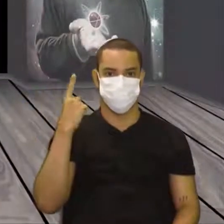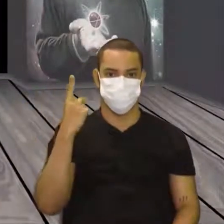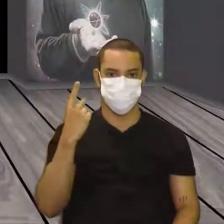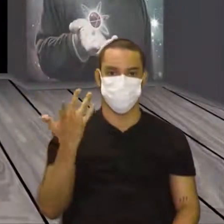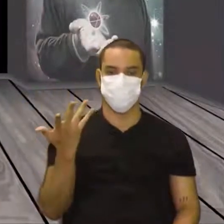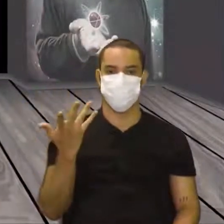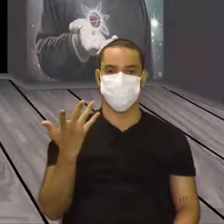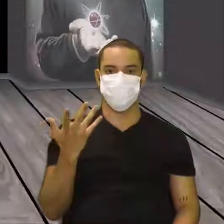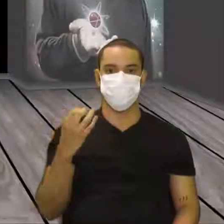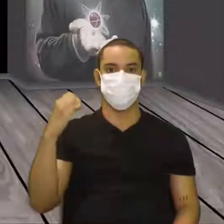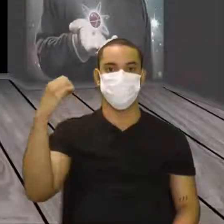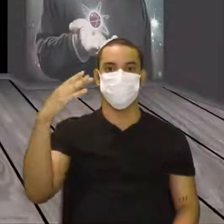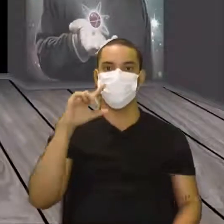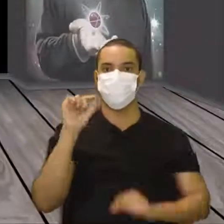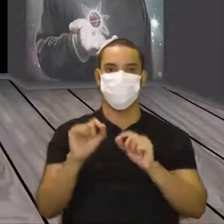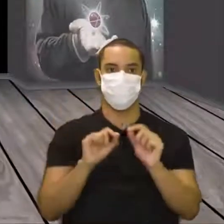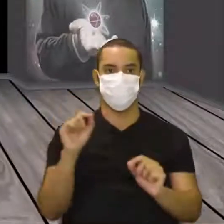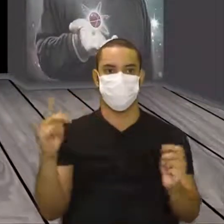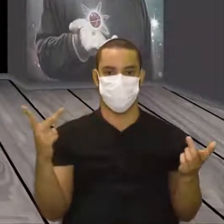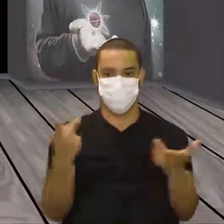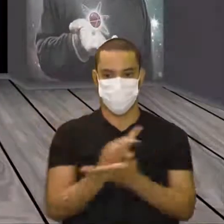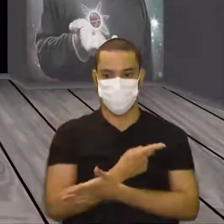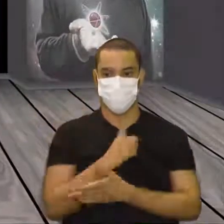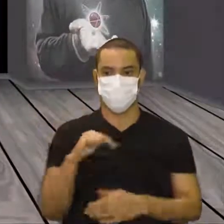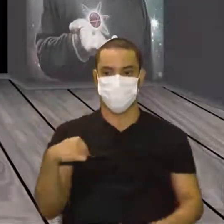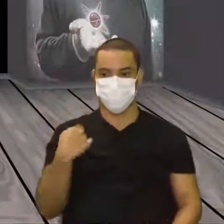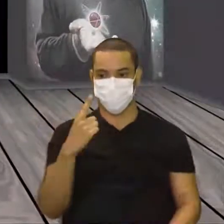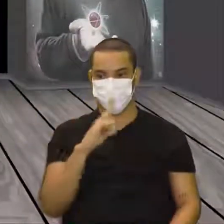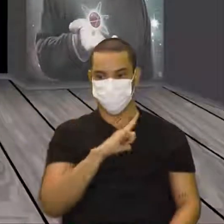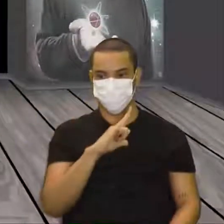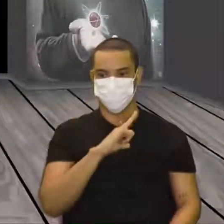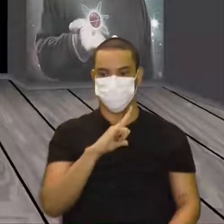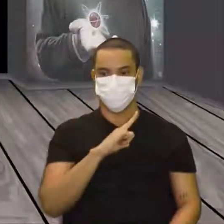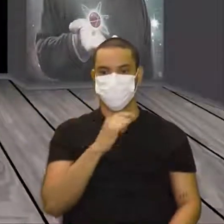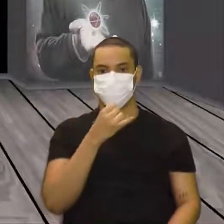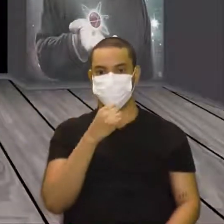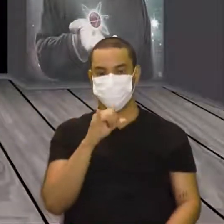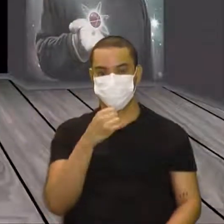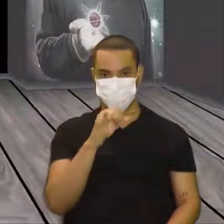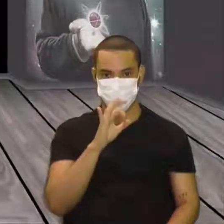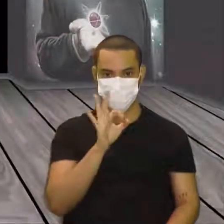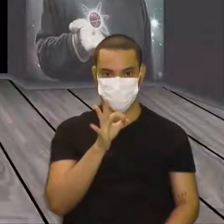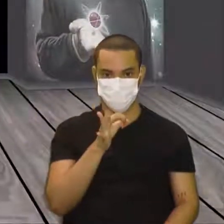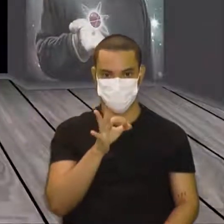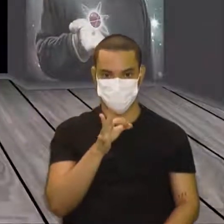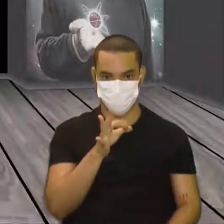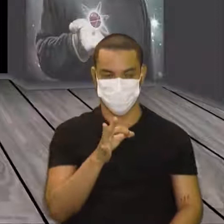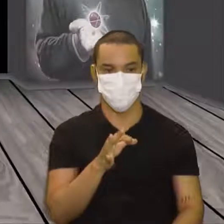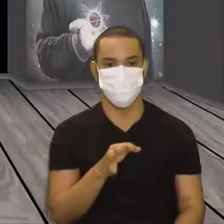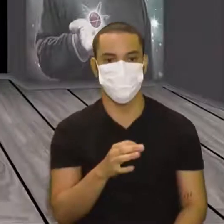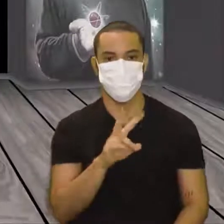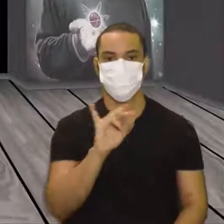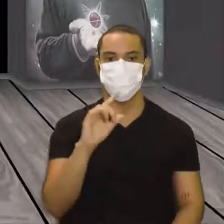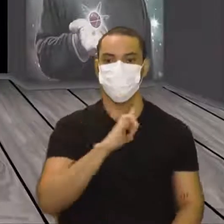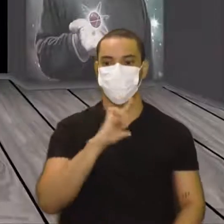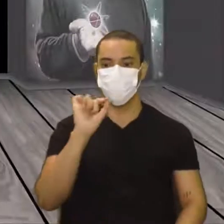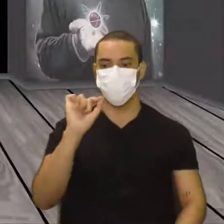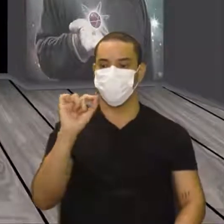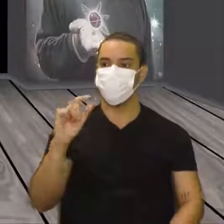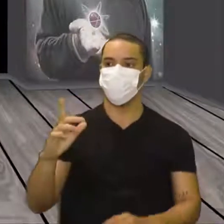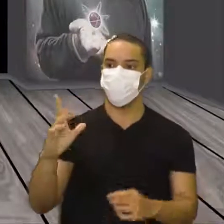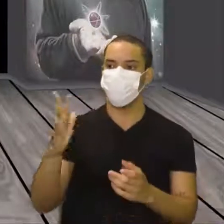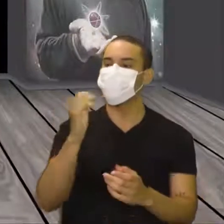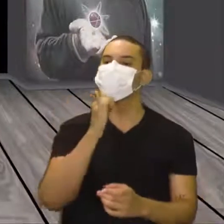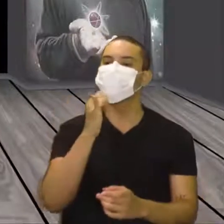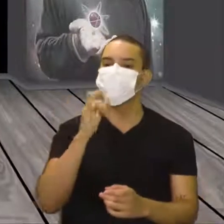O que acontece com a lâmpada incandescente? A gente vai ter ali a passagem da corrente, certo? O que vai acontecer? Ali